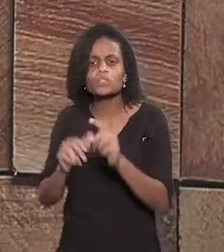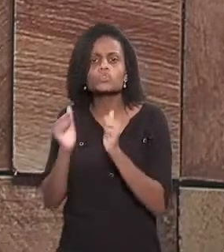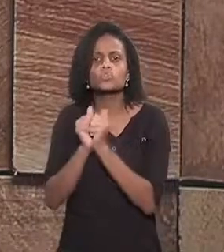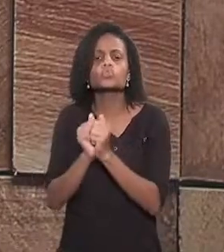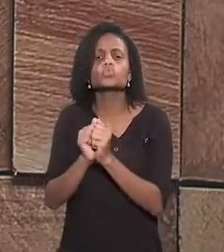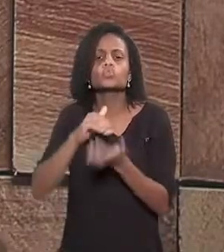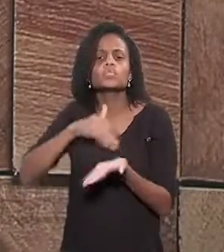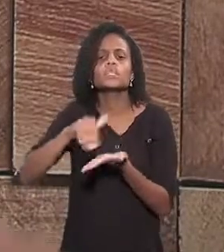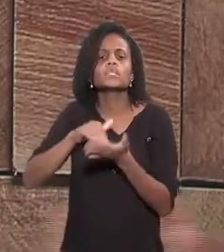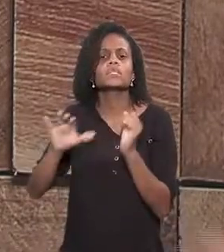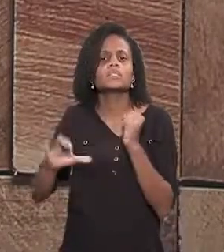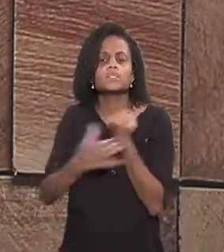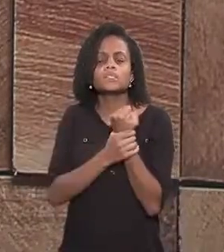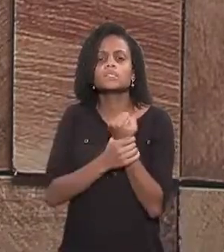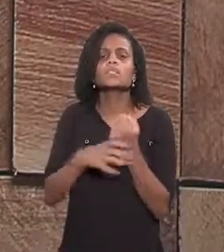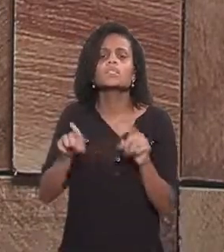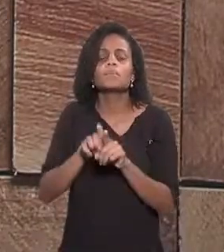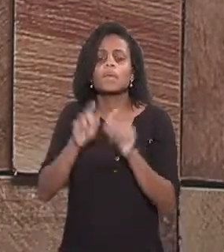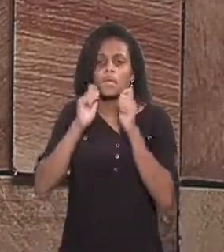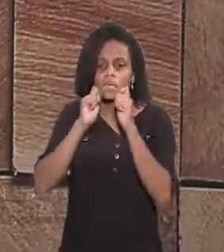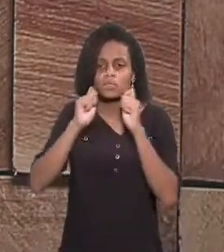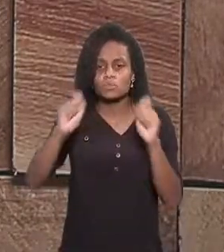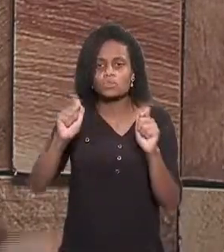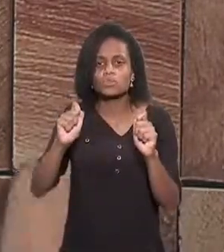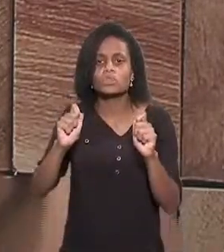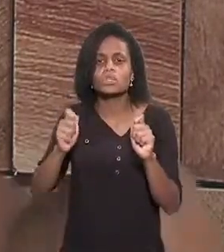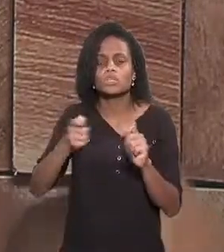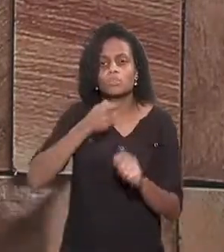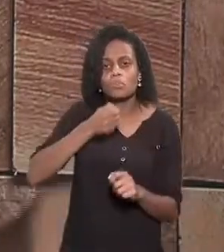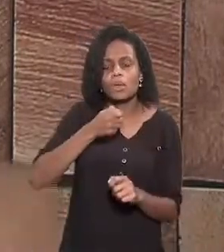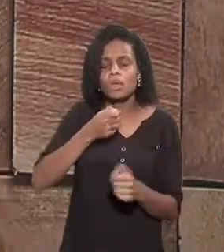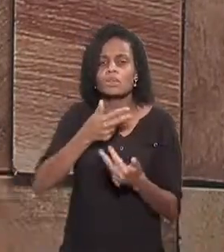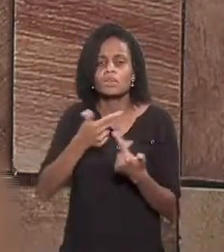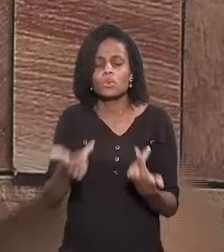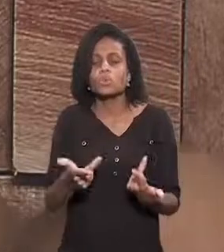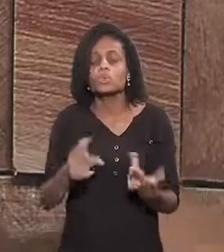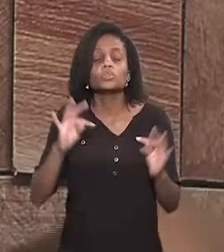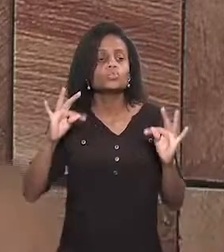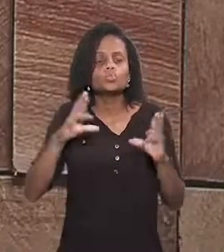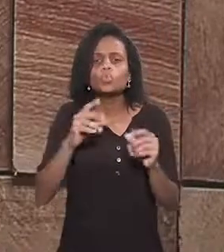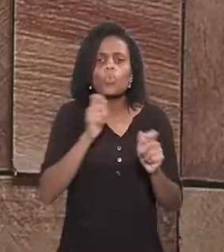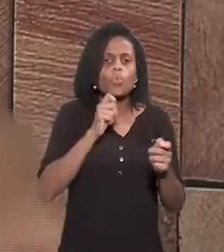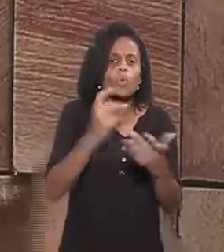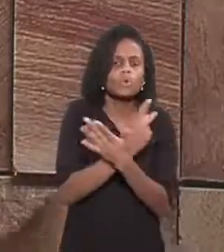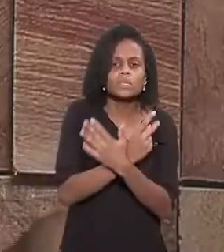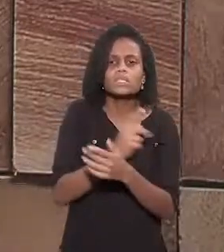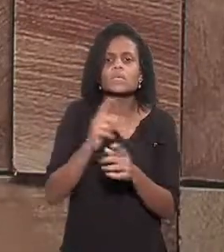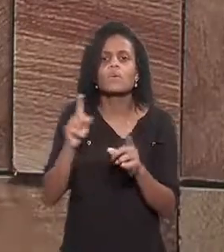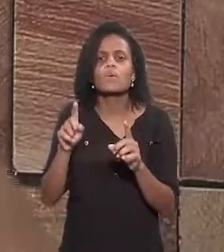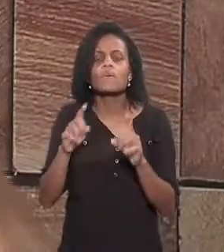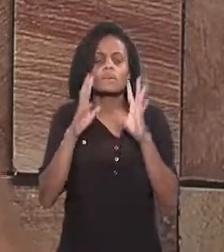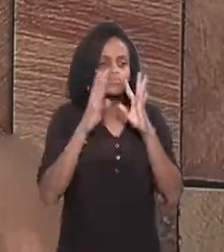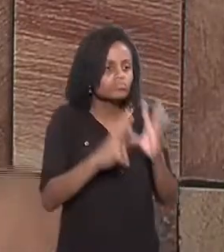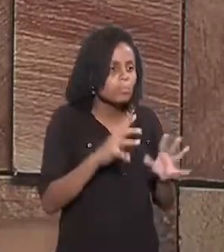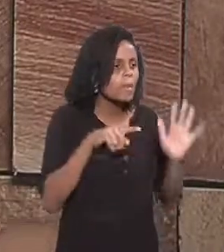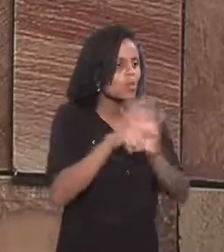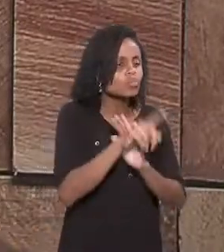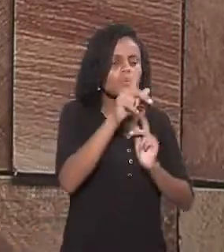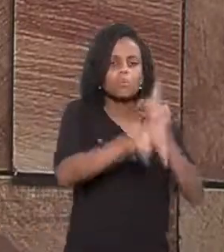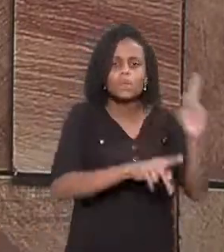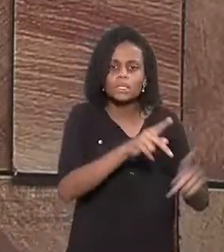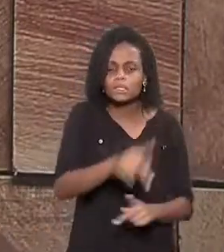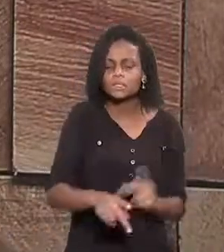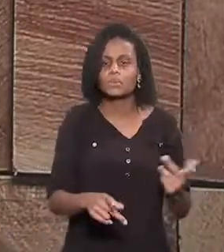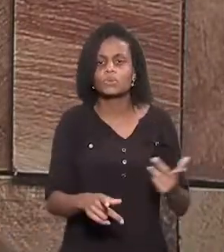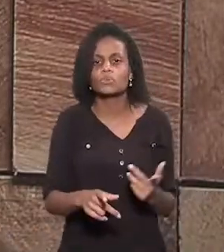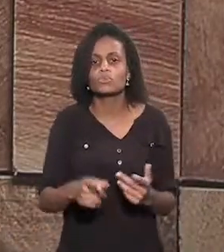a Secretaria de Segurança, com a assessoria de imprensa daqui, de lá, como o que aconteceu, ouve todos os lados, ouve a população.